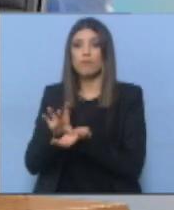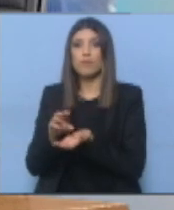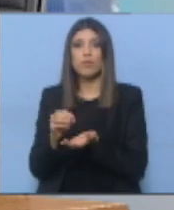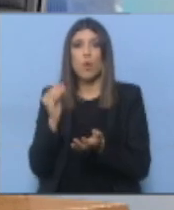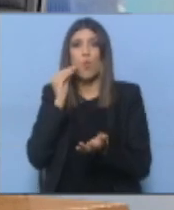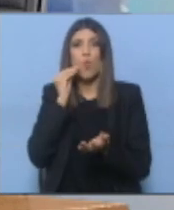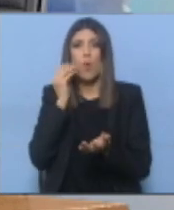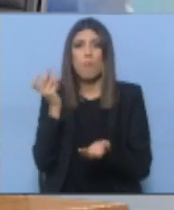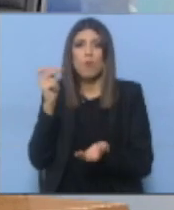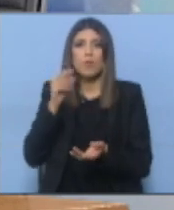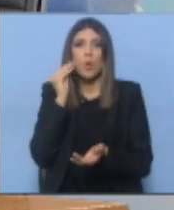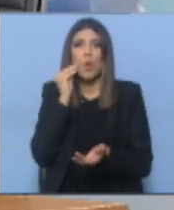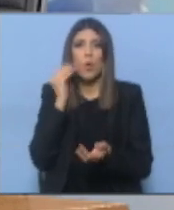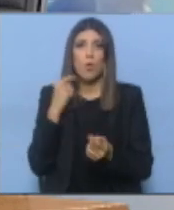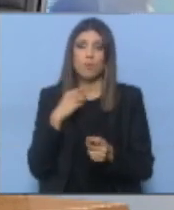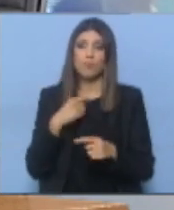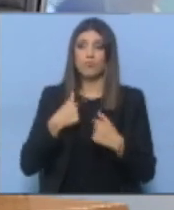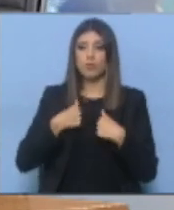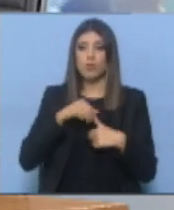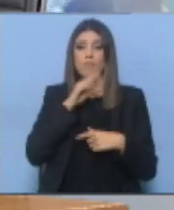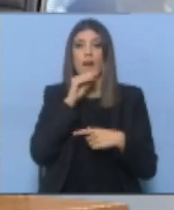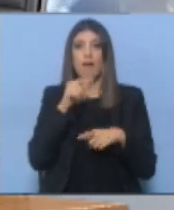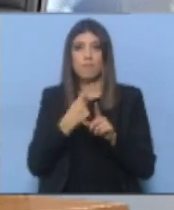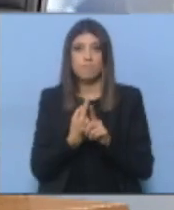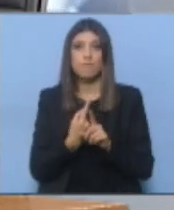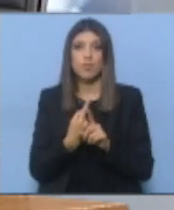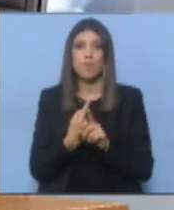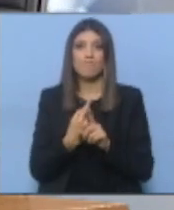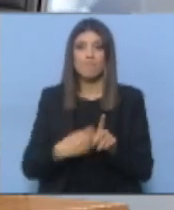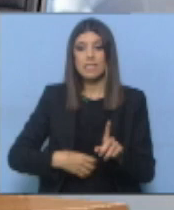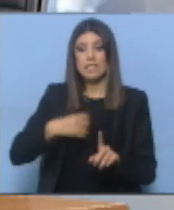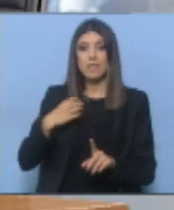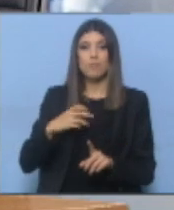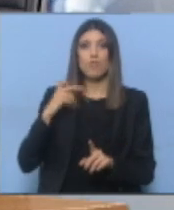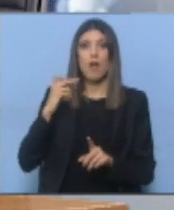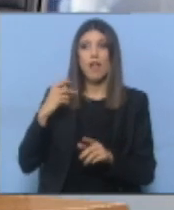Neste momento, nós sentimos, de facto, que ao longo dos últimos anos